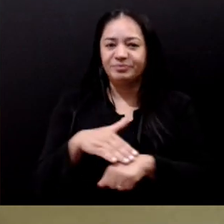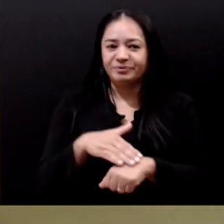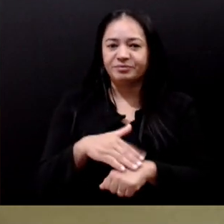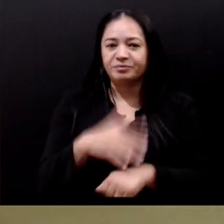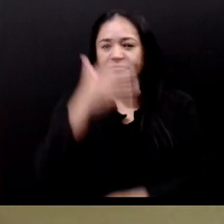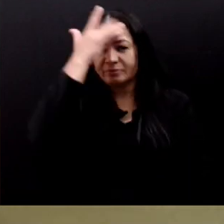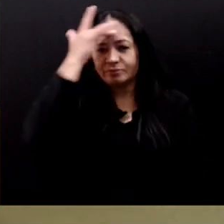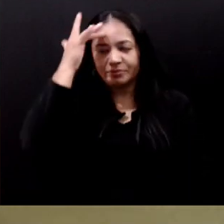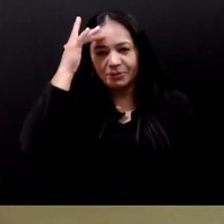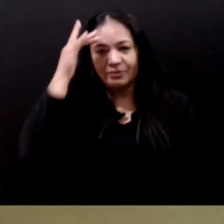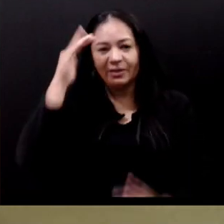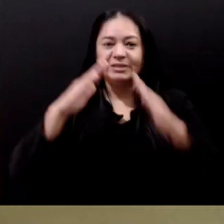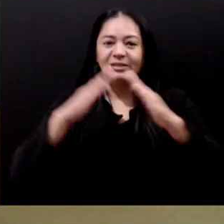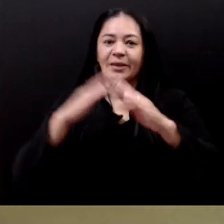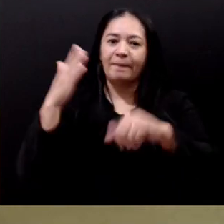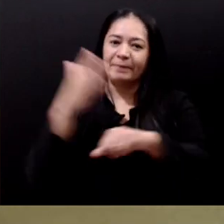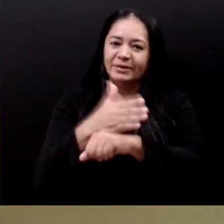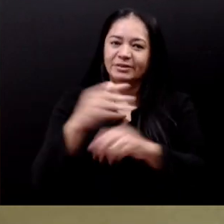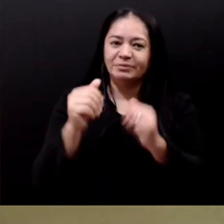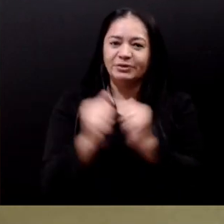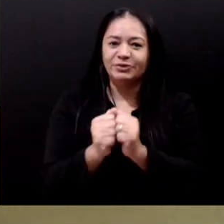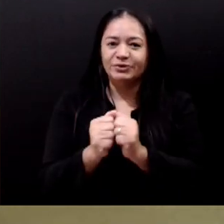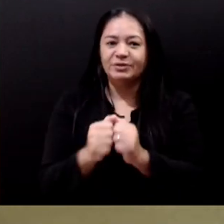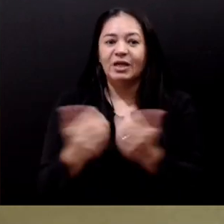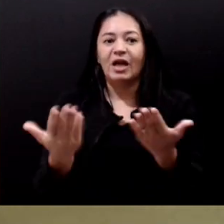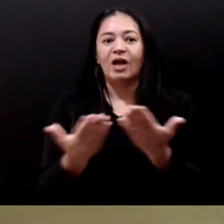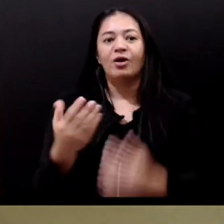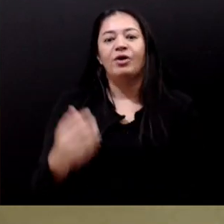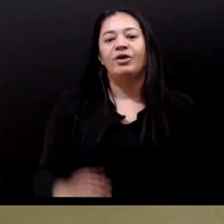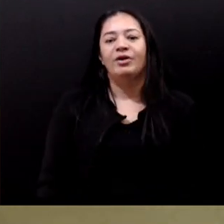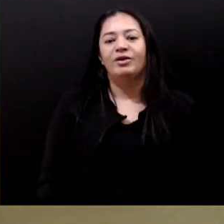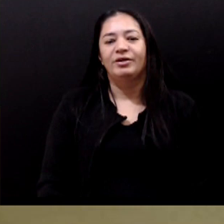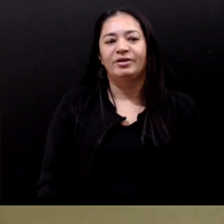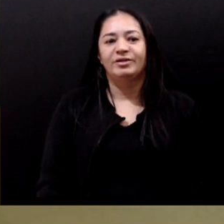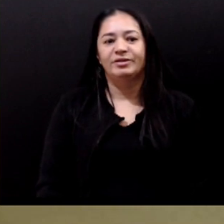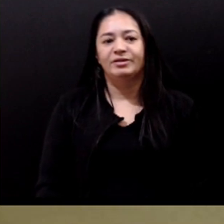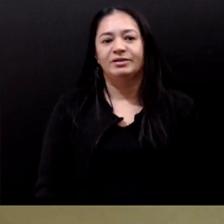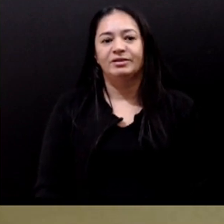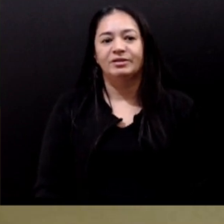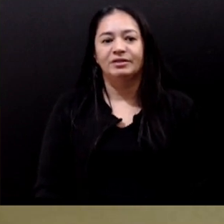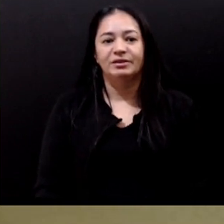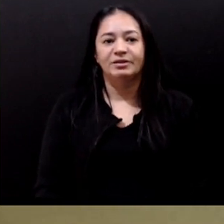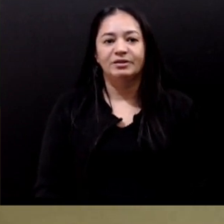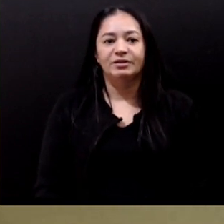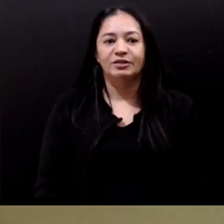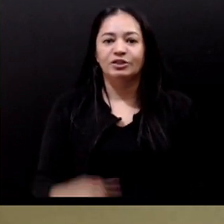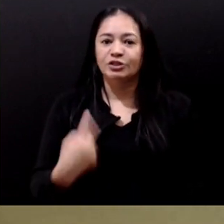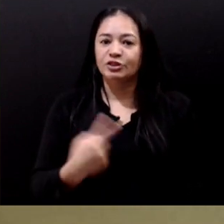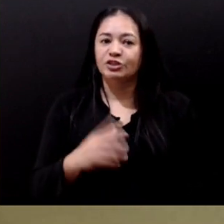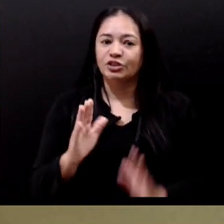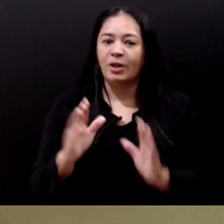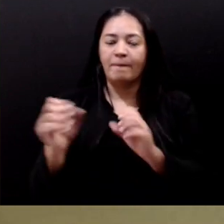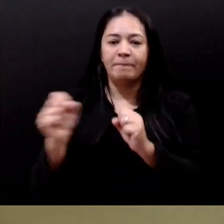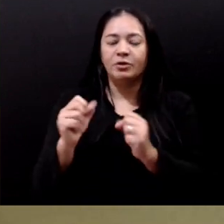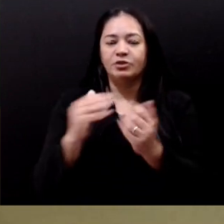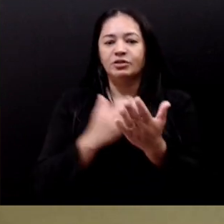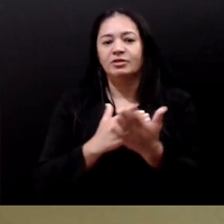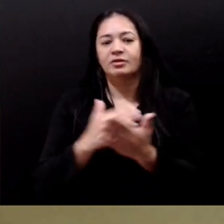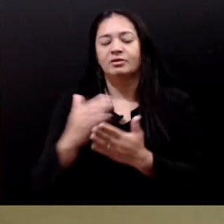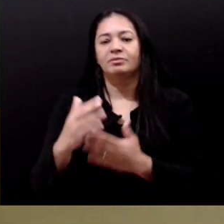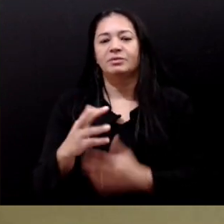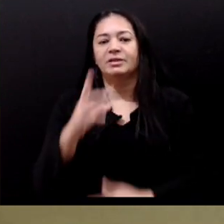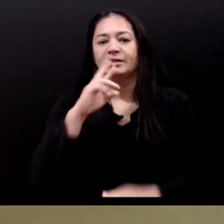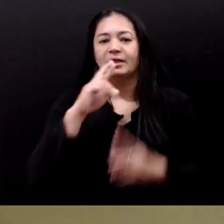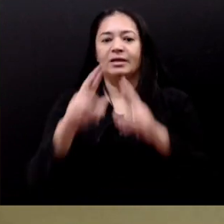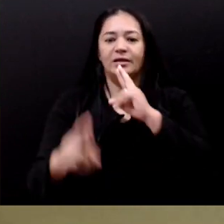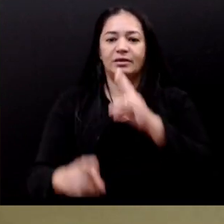Agora, 8h54, a gente vai até 9h15, a produção está me avisando aqui. Então, a gente já pode começar a responder as perguntas, né? Sobre